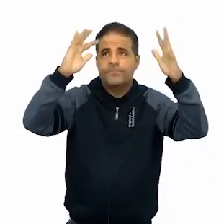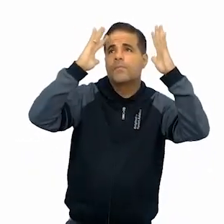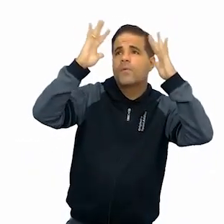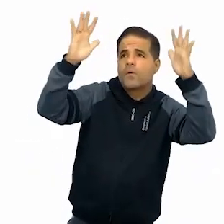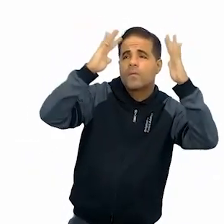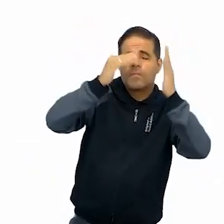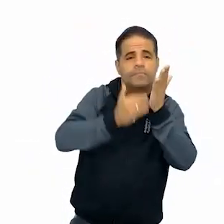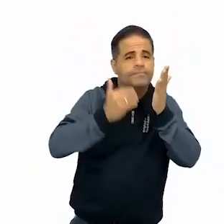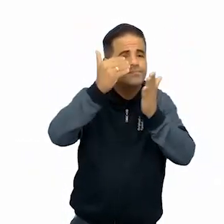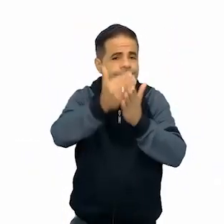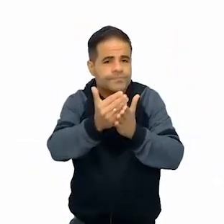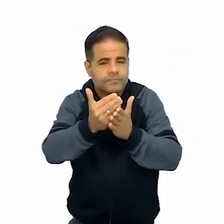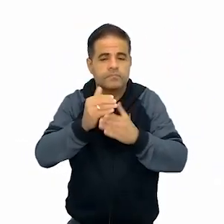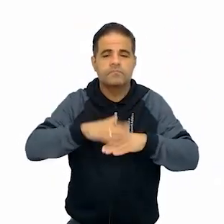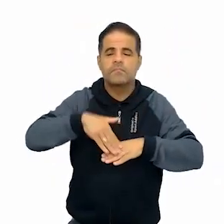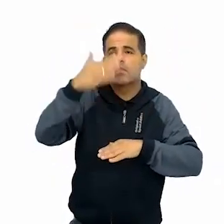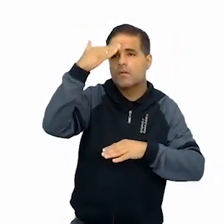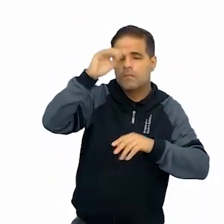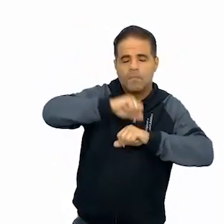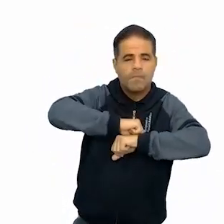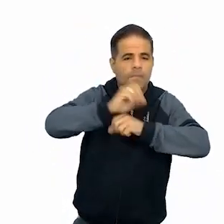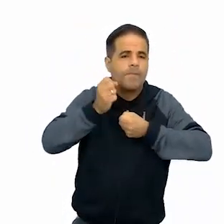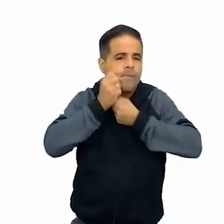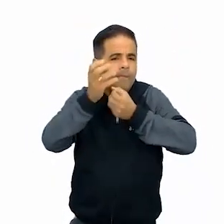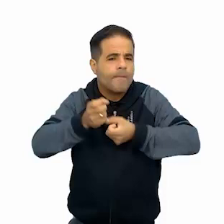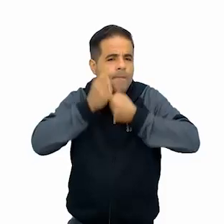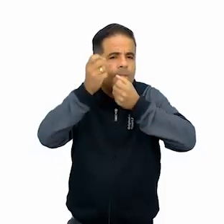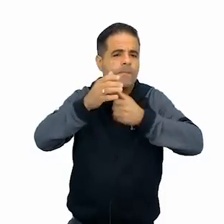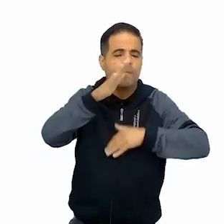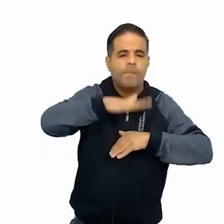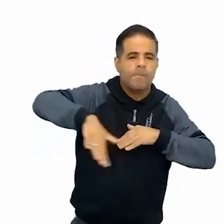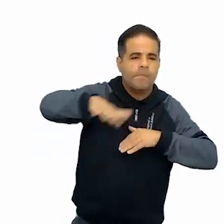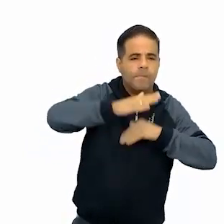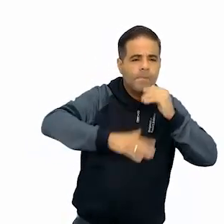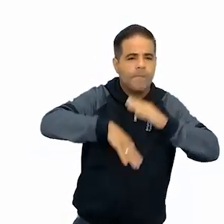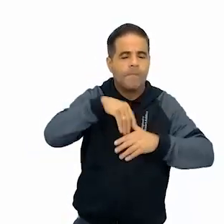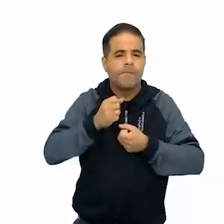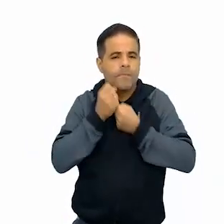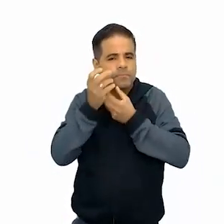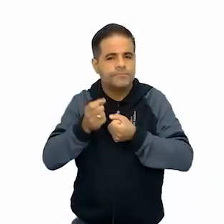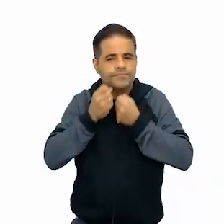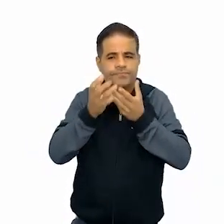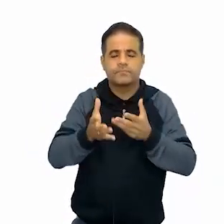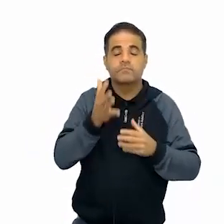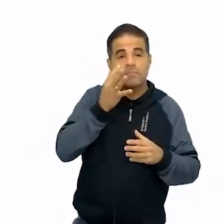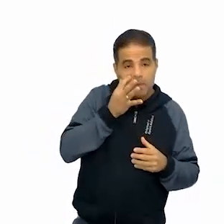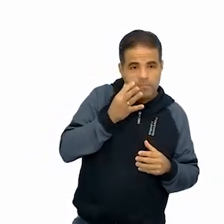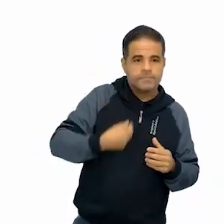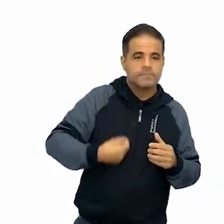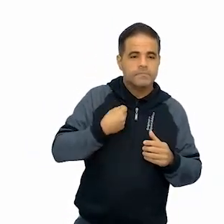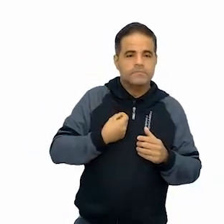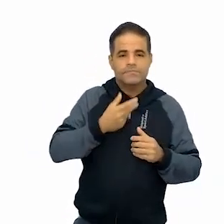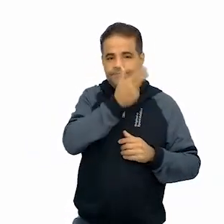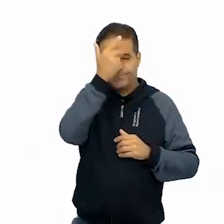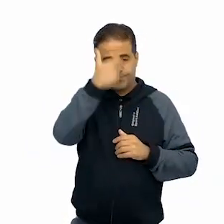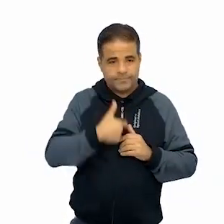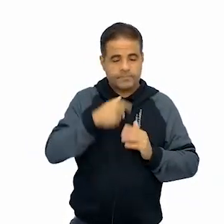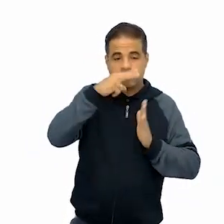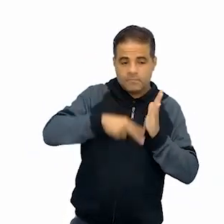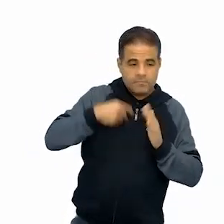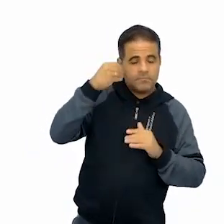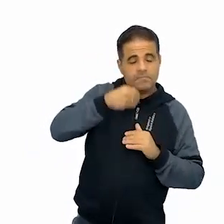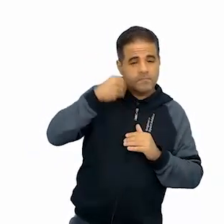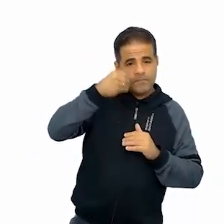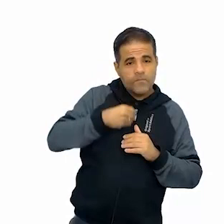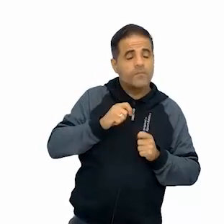e maior compreensão das informações. Assim, os estudantes vivenciam o que um leitor mais